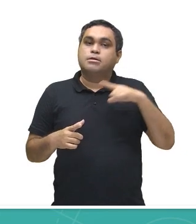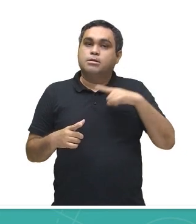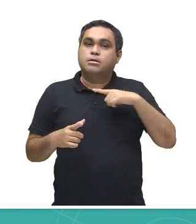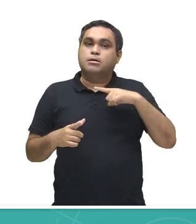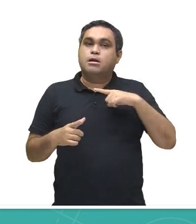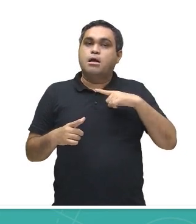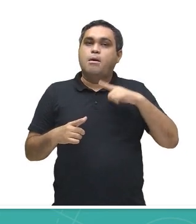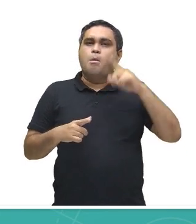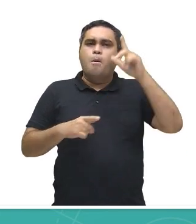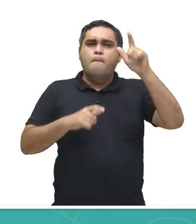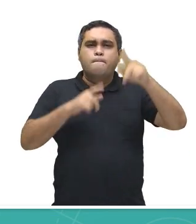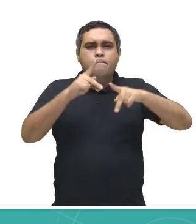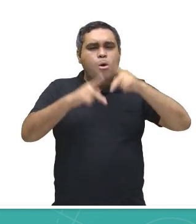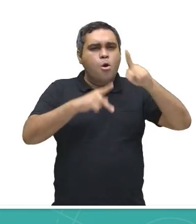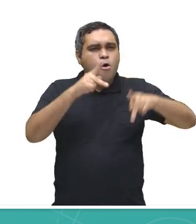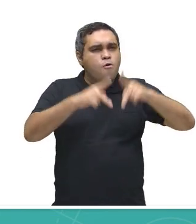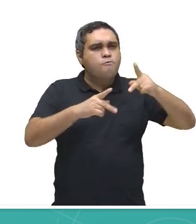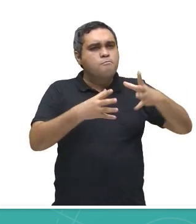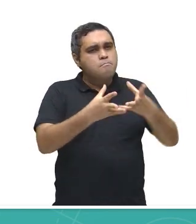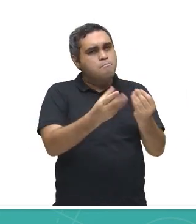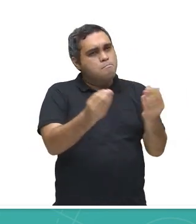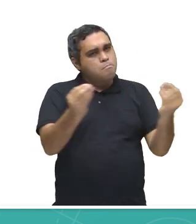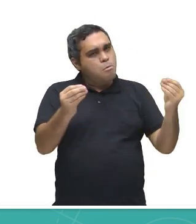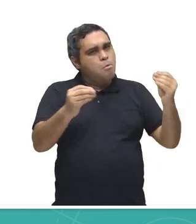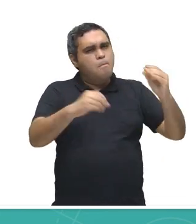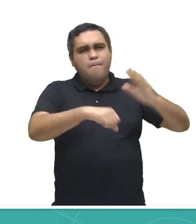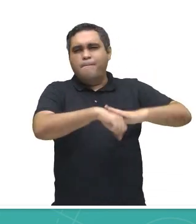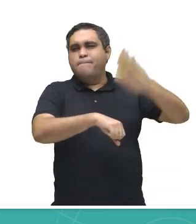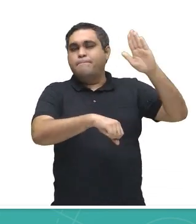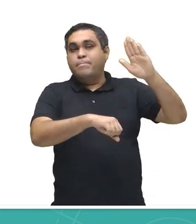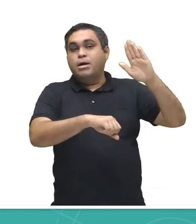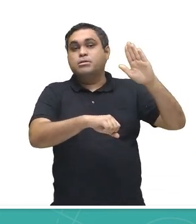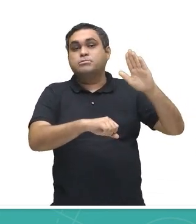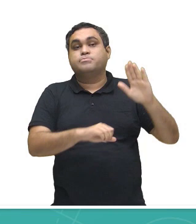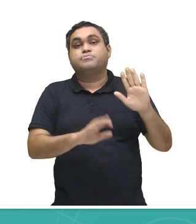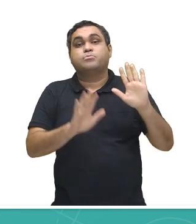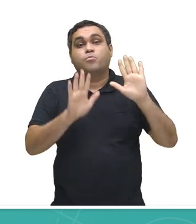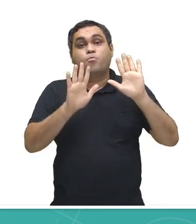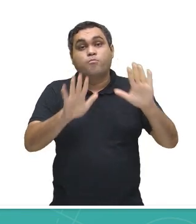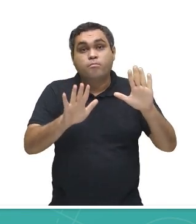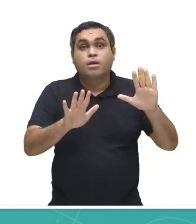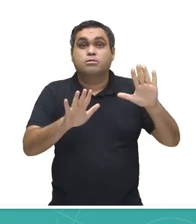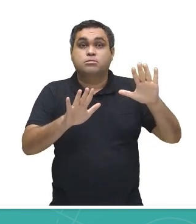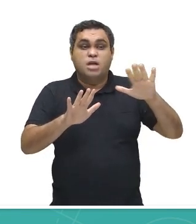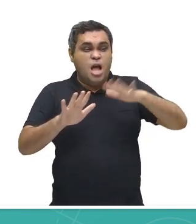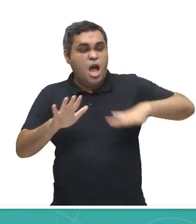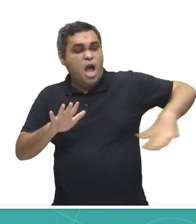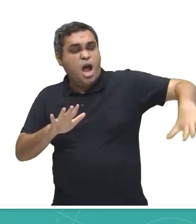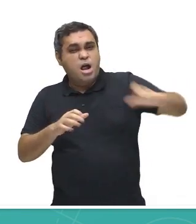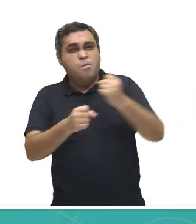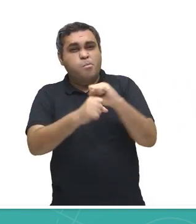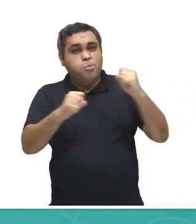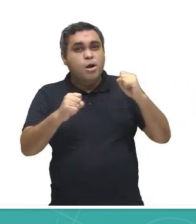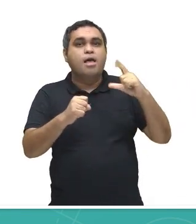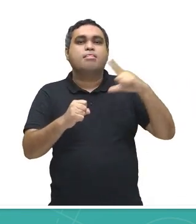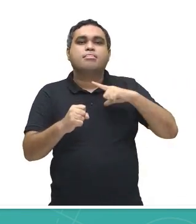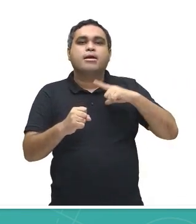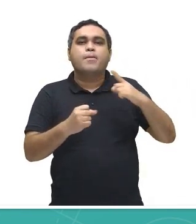menos povoada do país, caracteriza-se principalmente pela floresta amazônica.